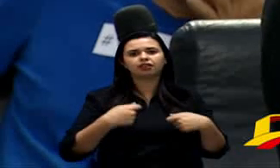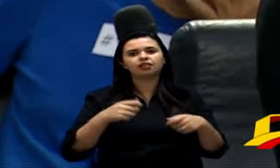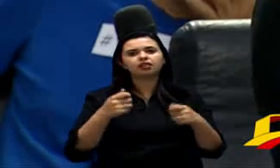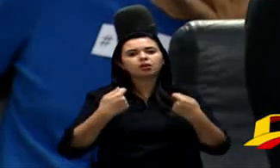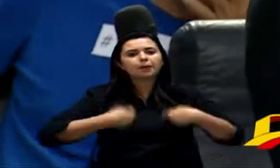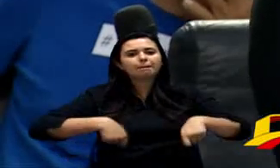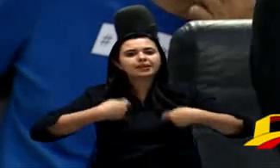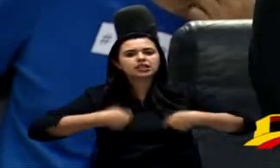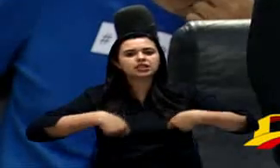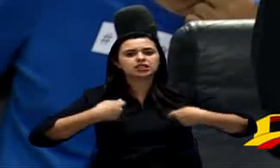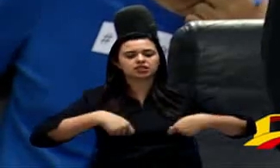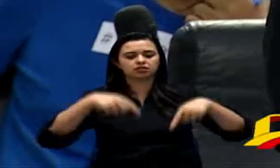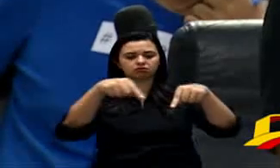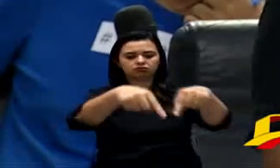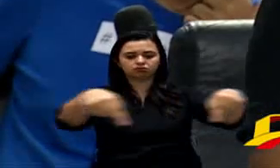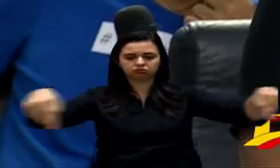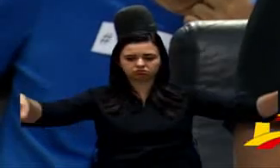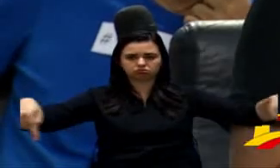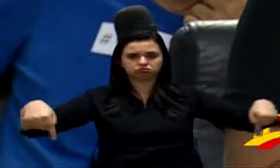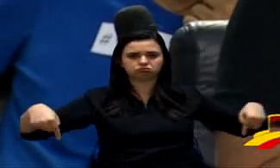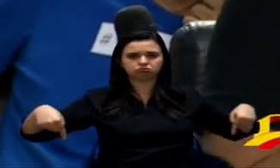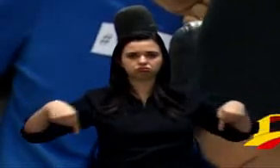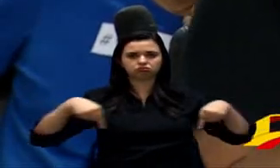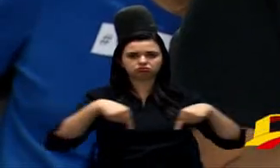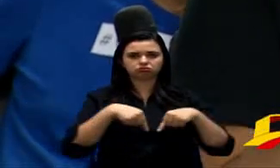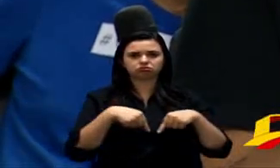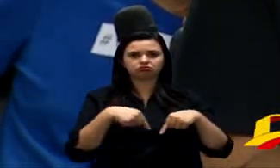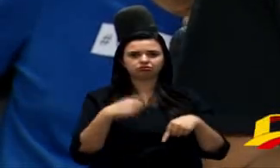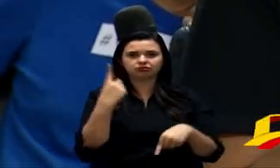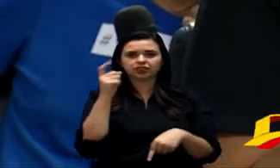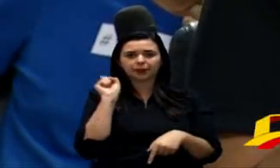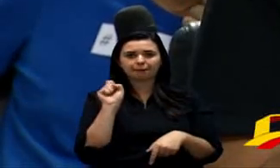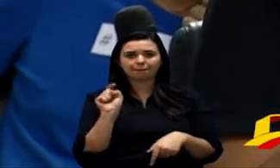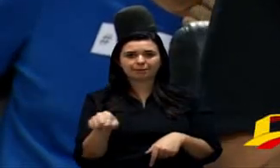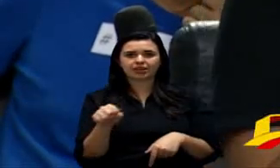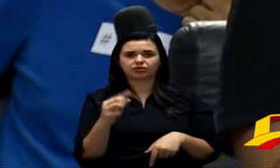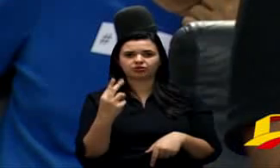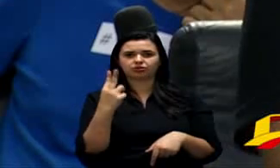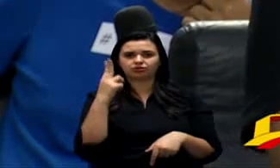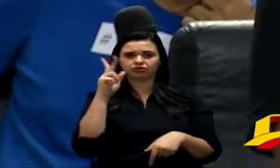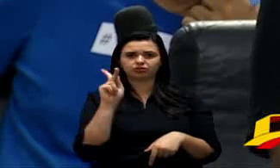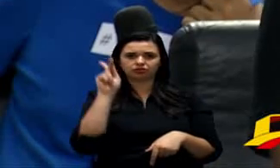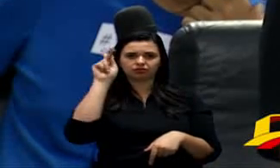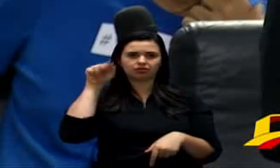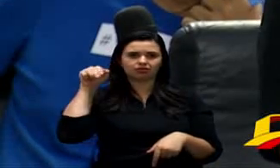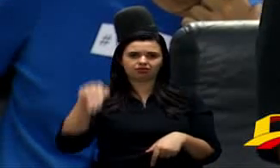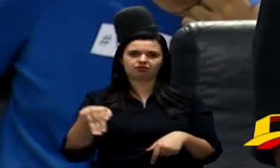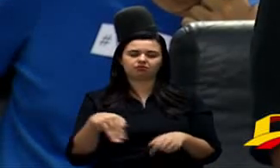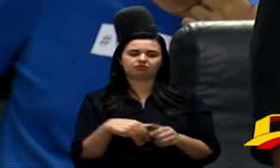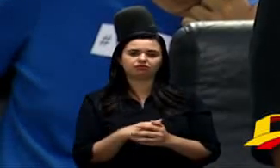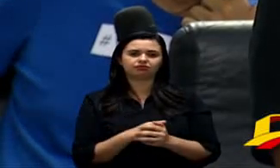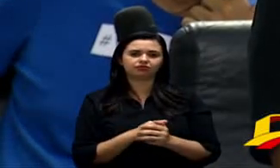tiverem oportunidade, eles caminham quilômetros, onde ele possa se reconhecer como